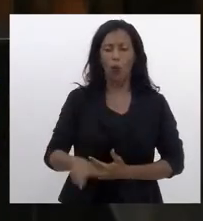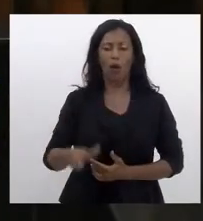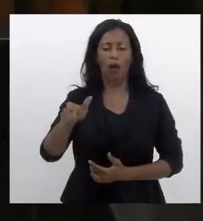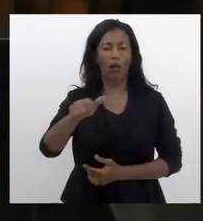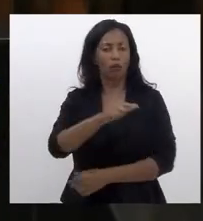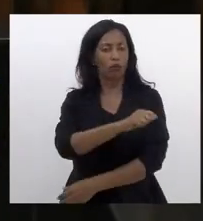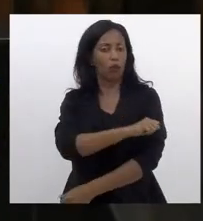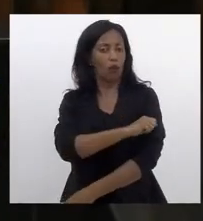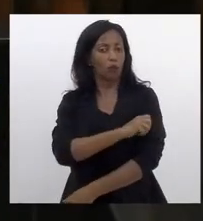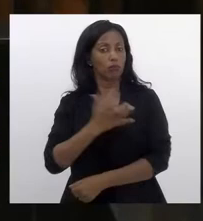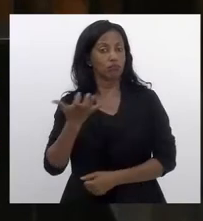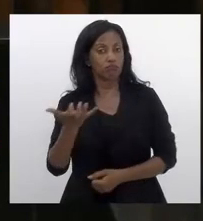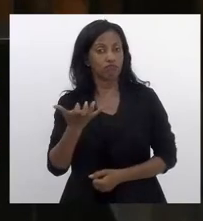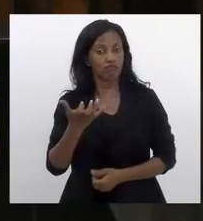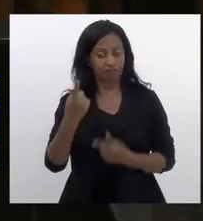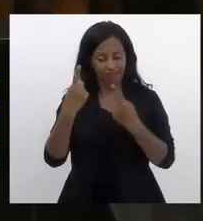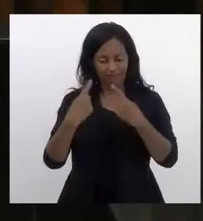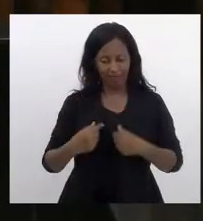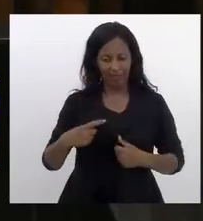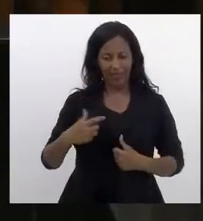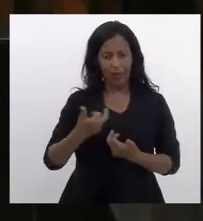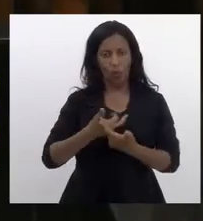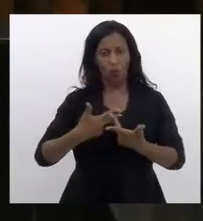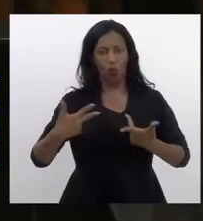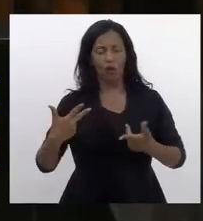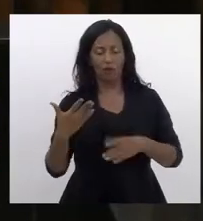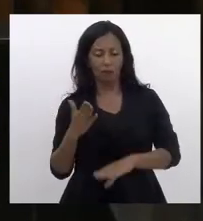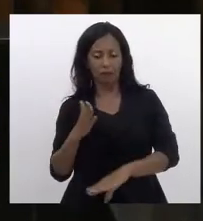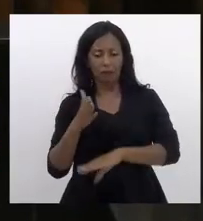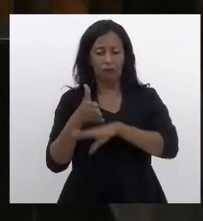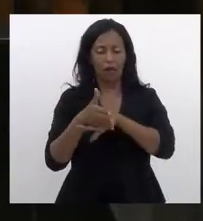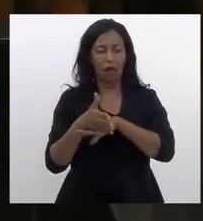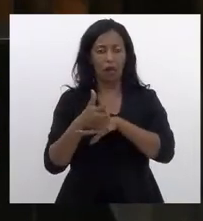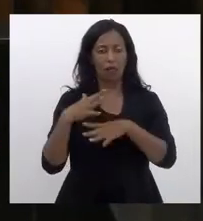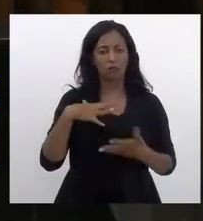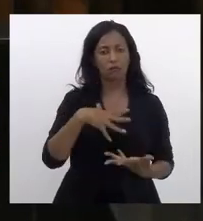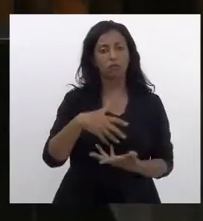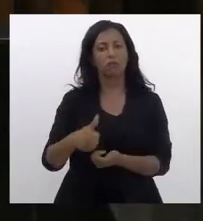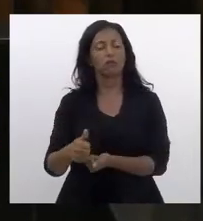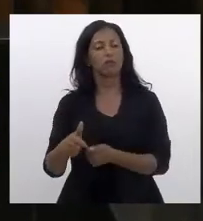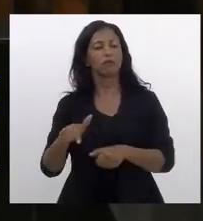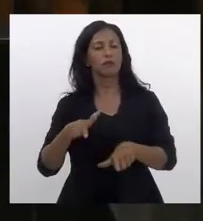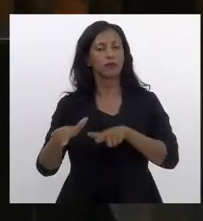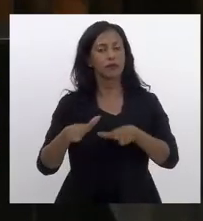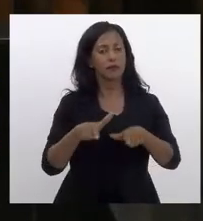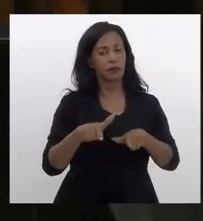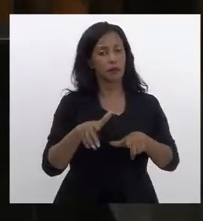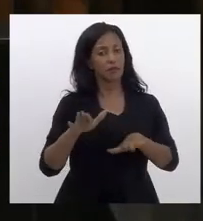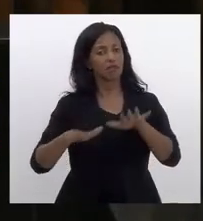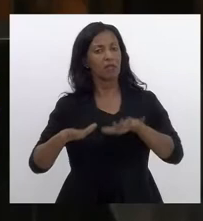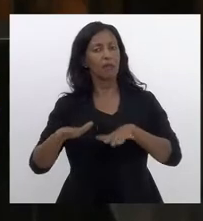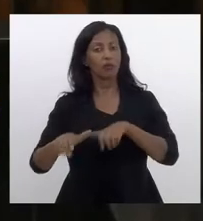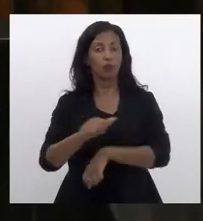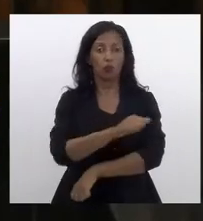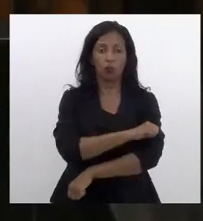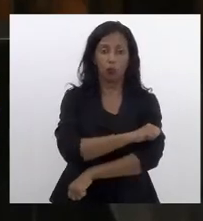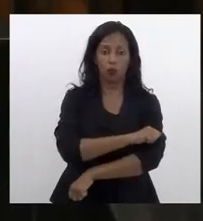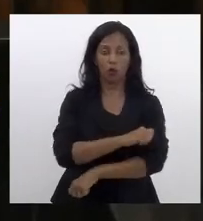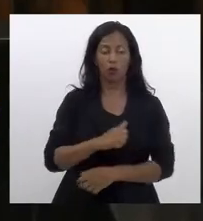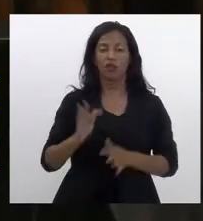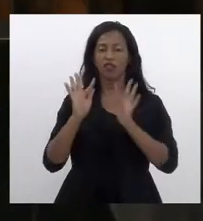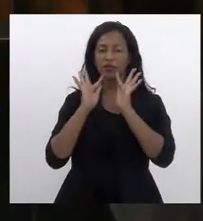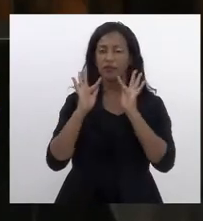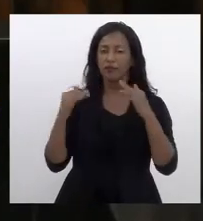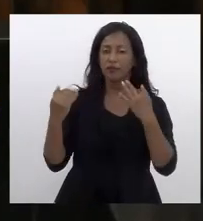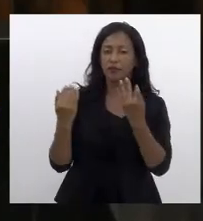estudante que busca uma qualificação para entrar no mundo do trabalho. Geralmente é um estudante de uma